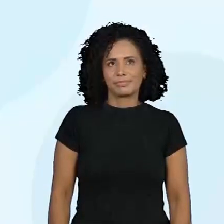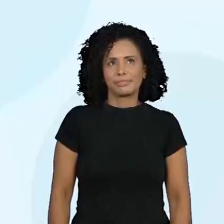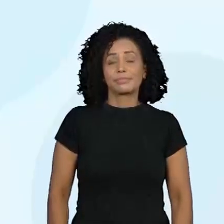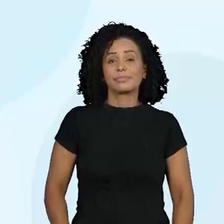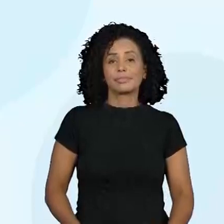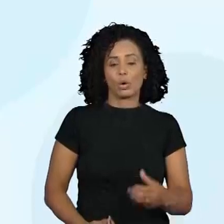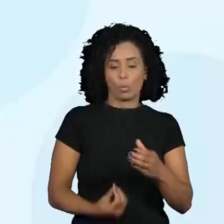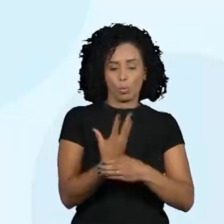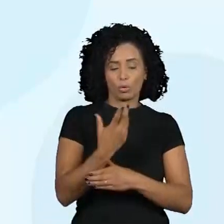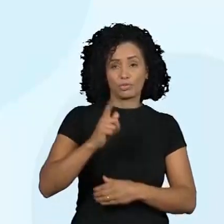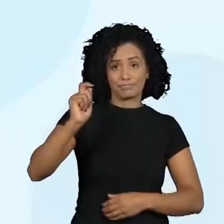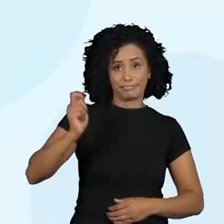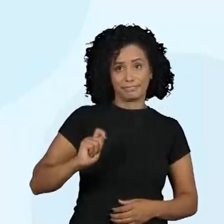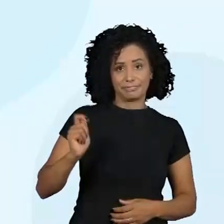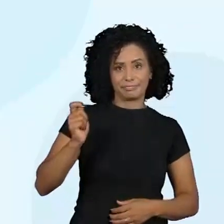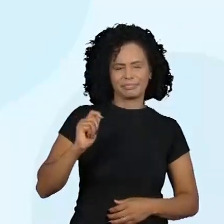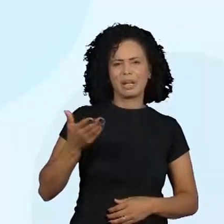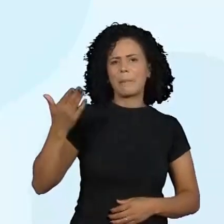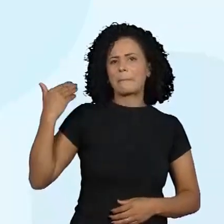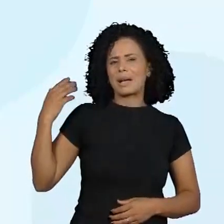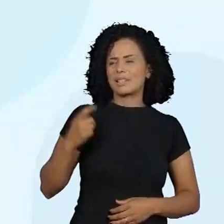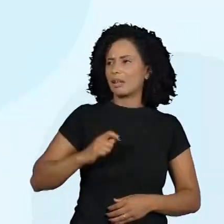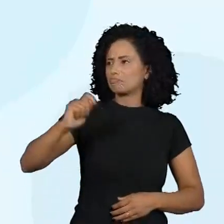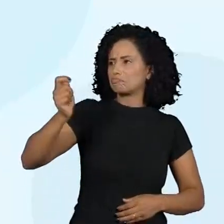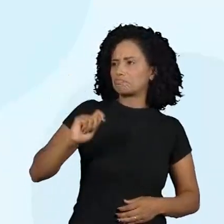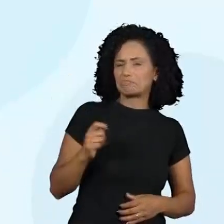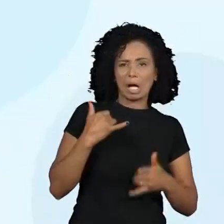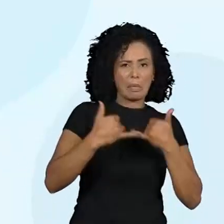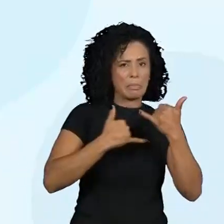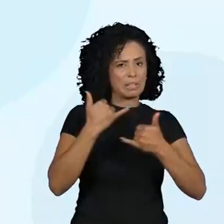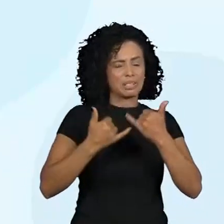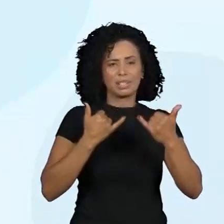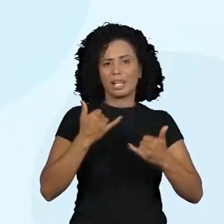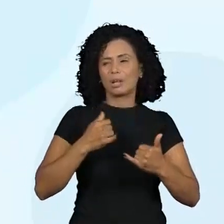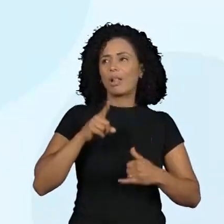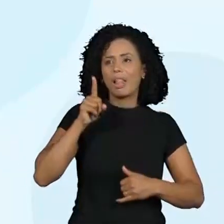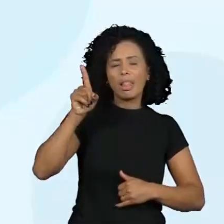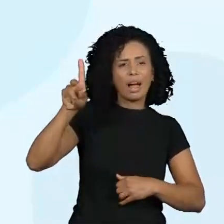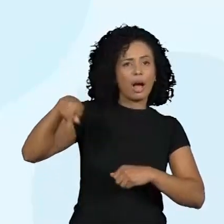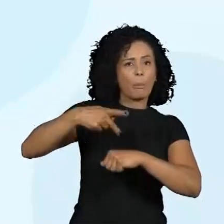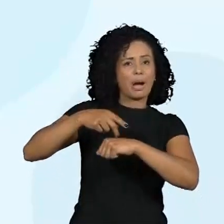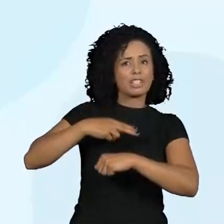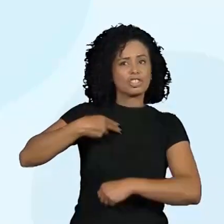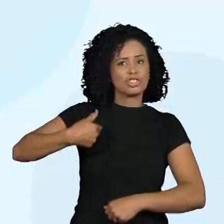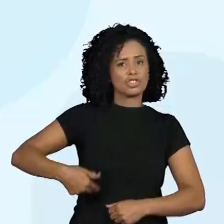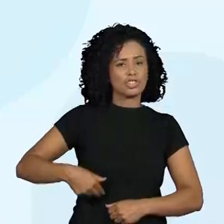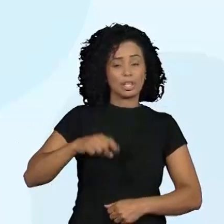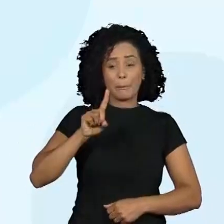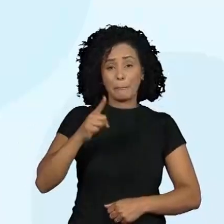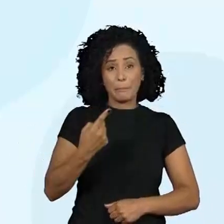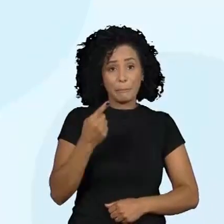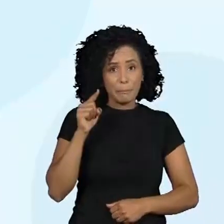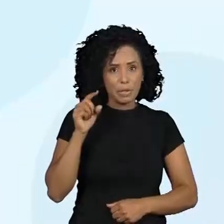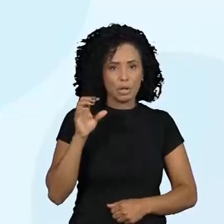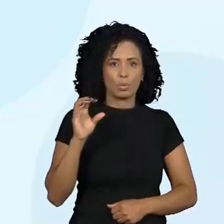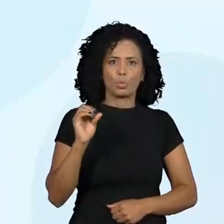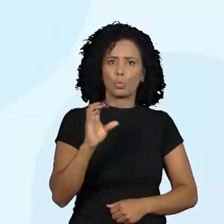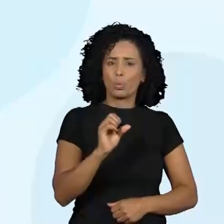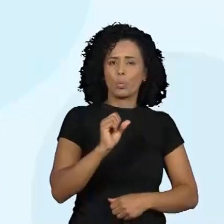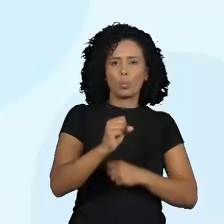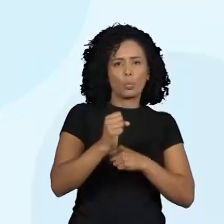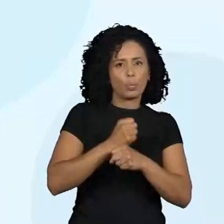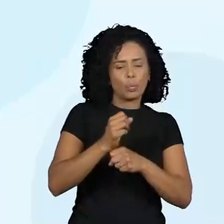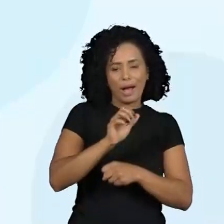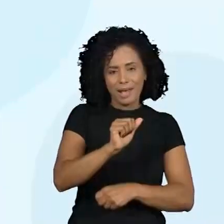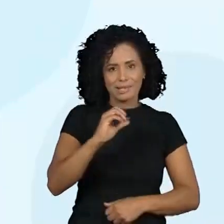A pipa não era considerada brinquedo quando surgiu na China, 1000 anos antes de Cristo. Ela era utilizada